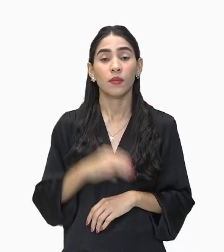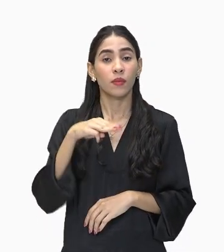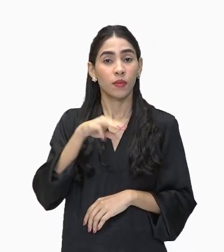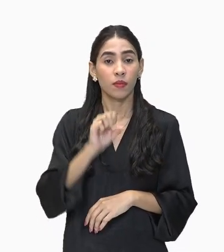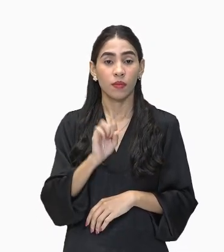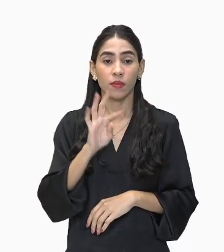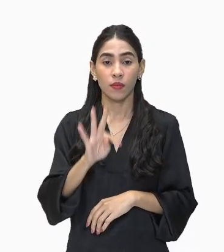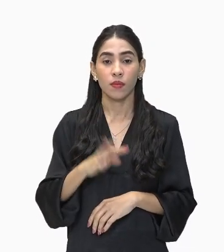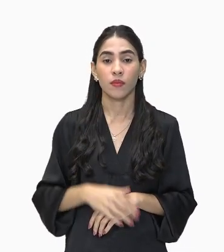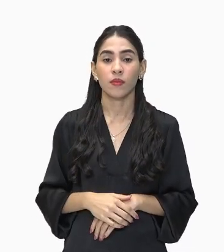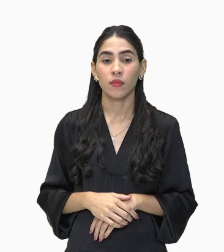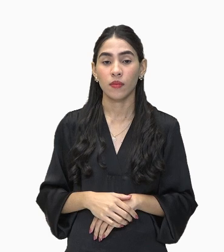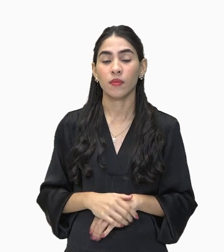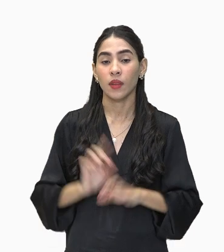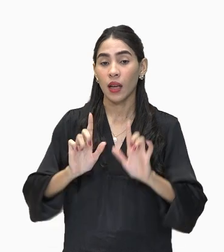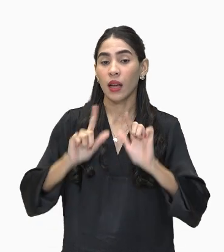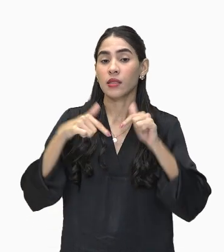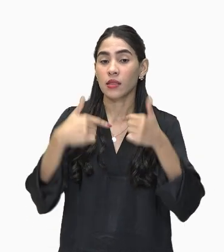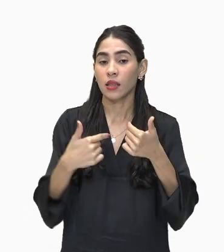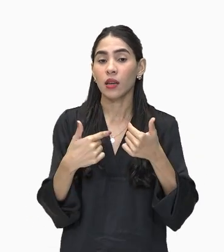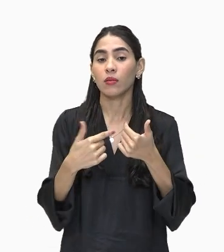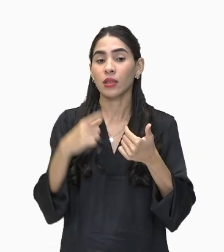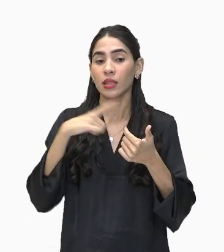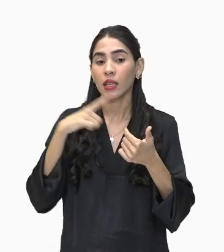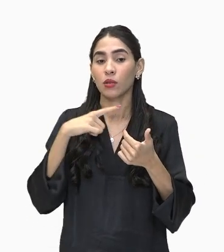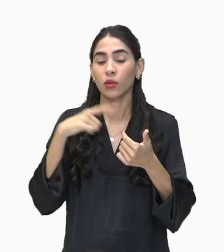MST atua através da